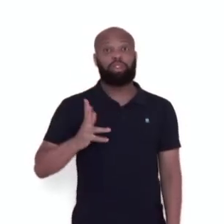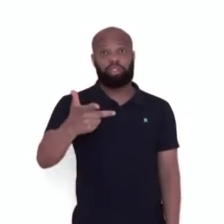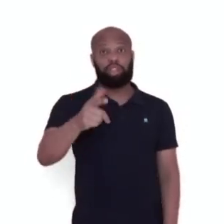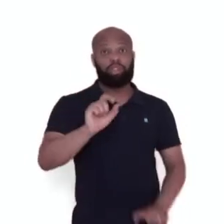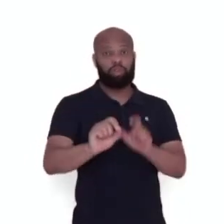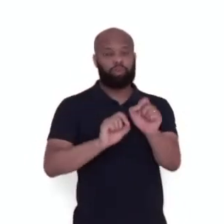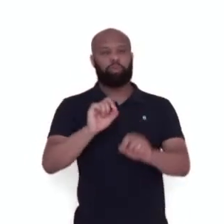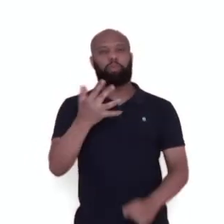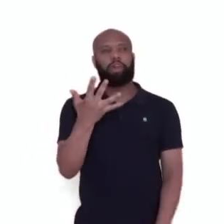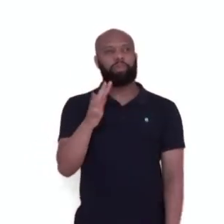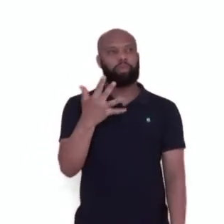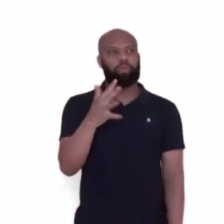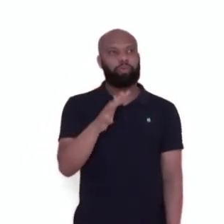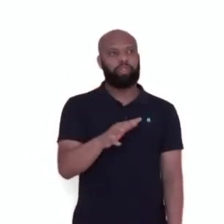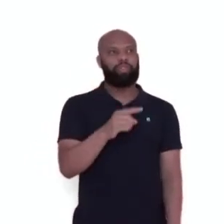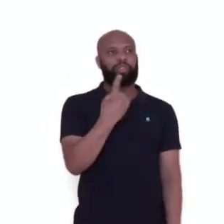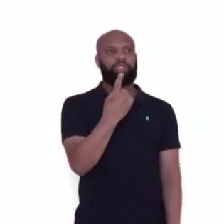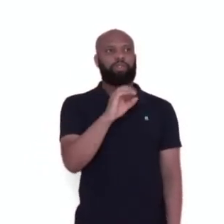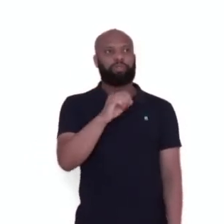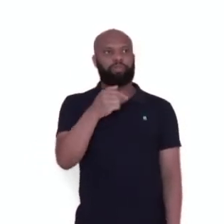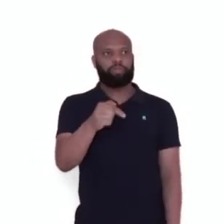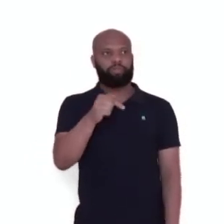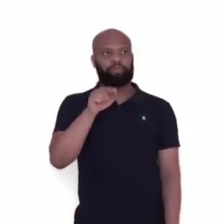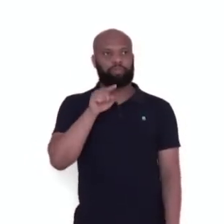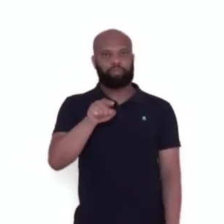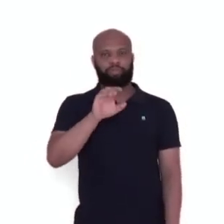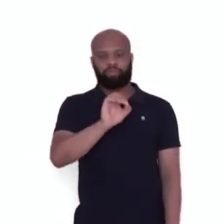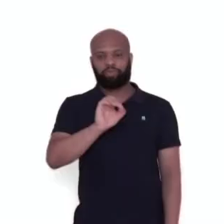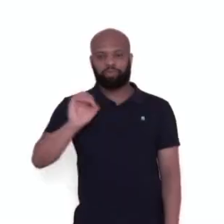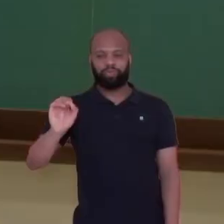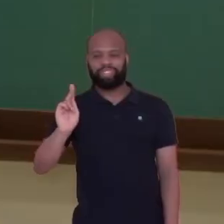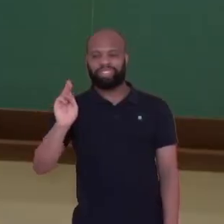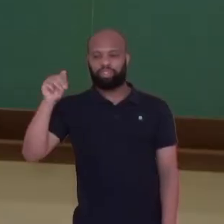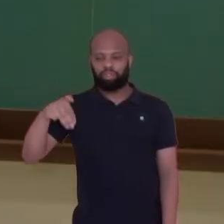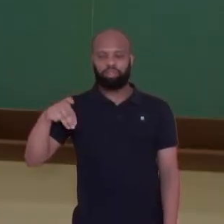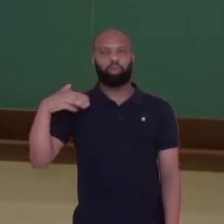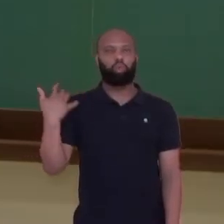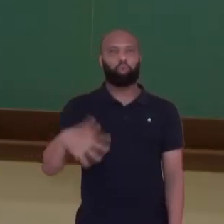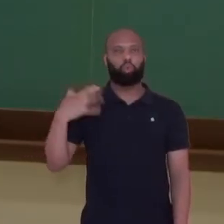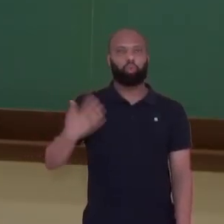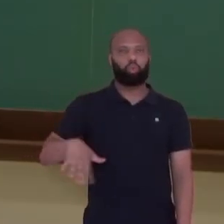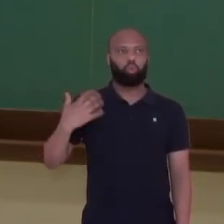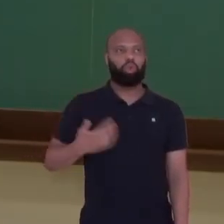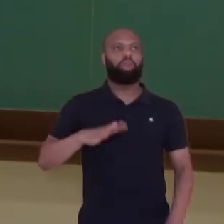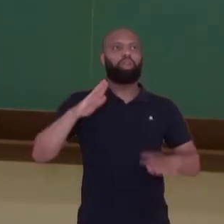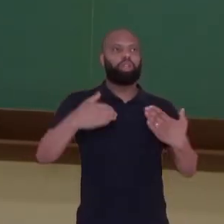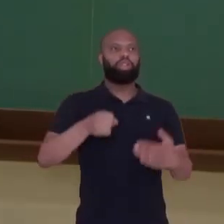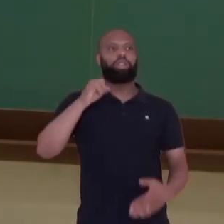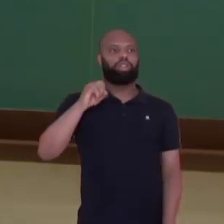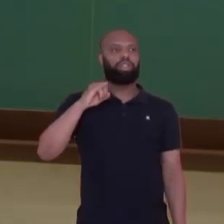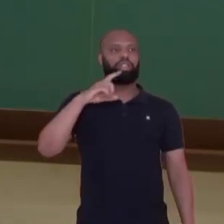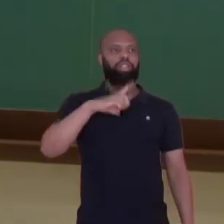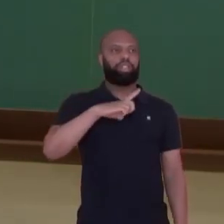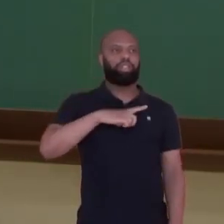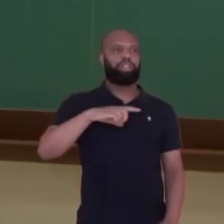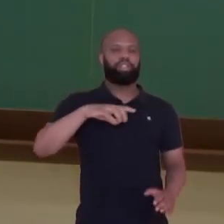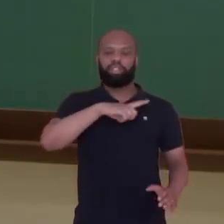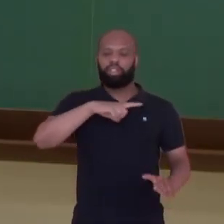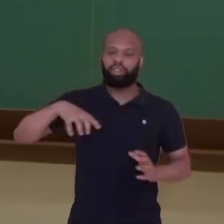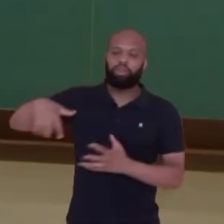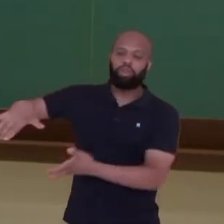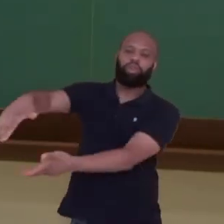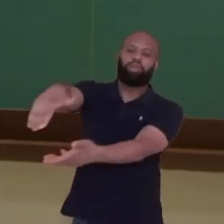de aproximadamente 107 mil quilômetros. Como assim? Quando o nosso planeta faz